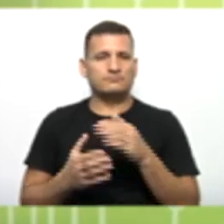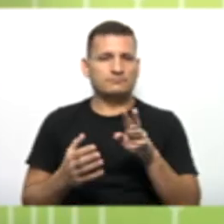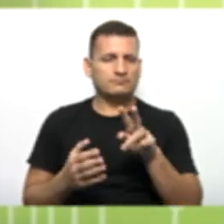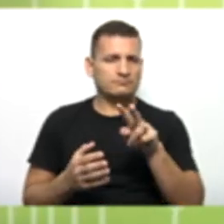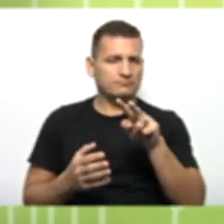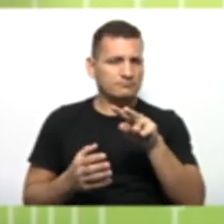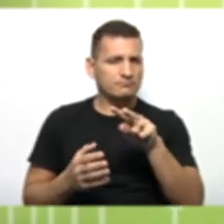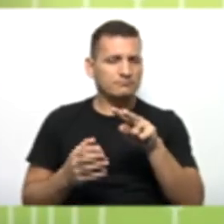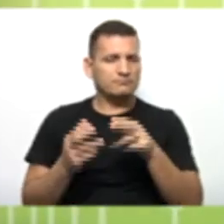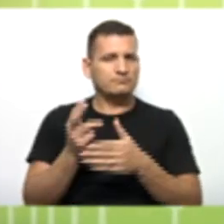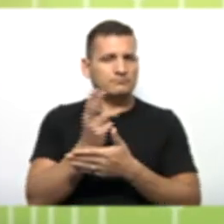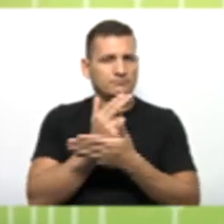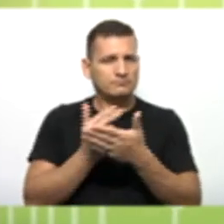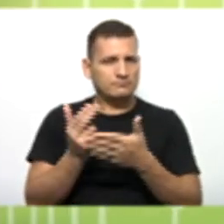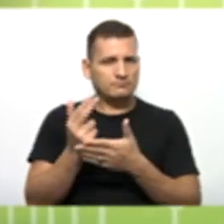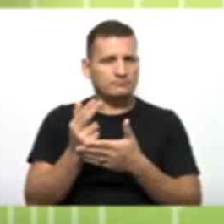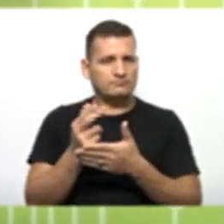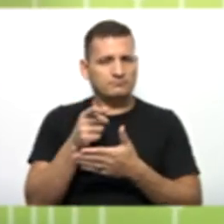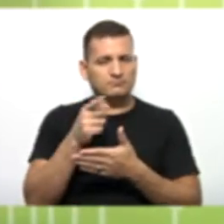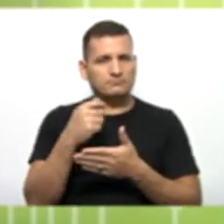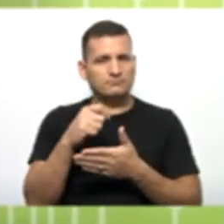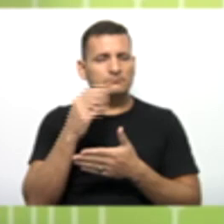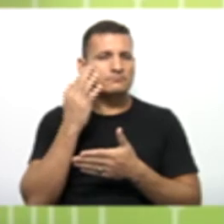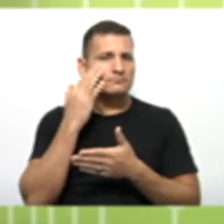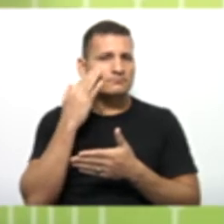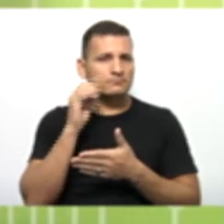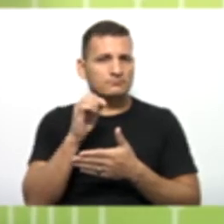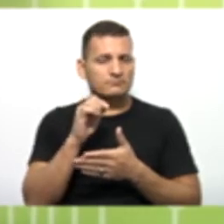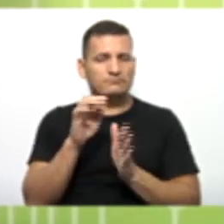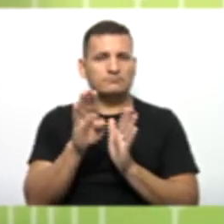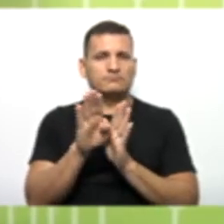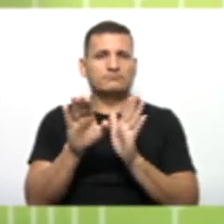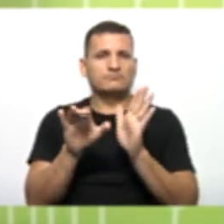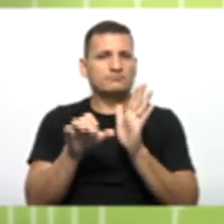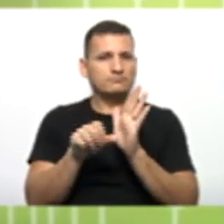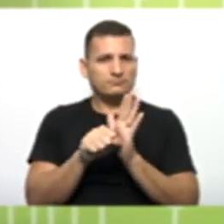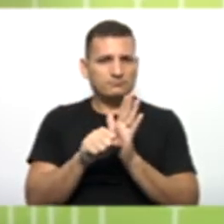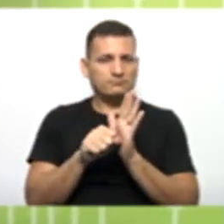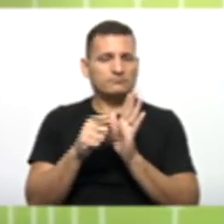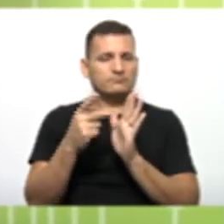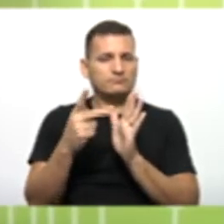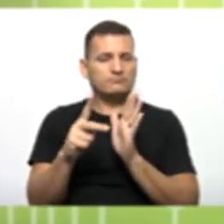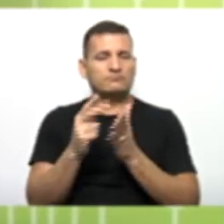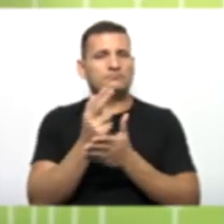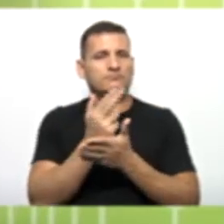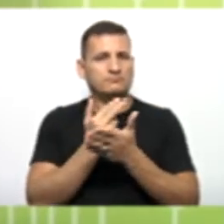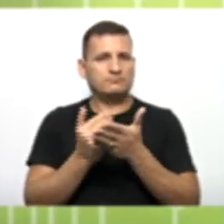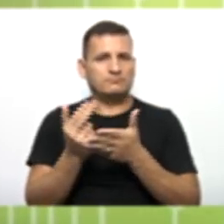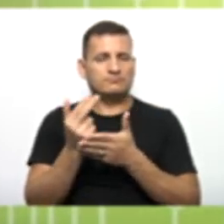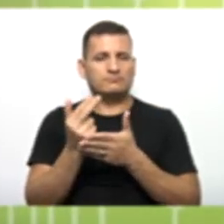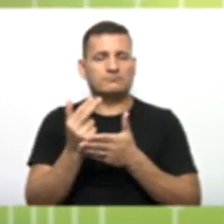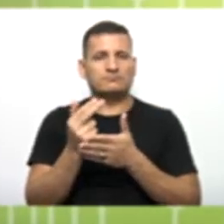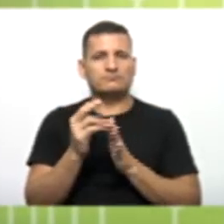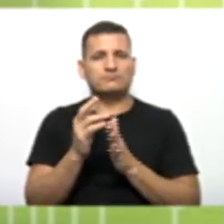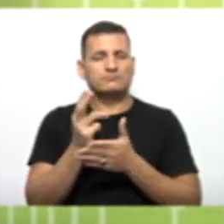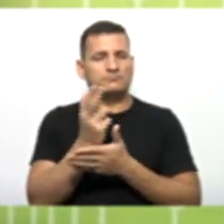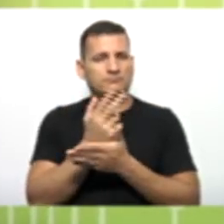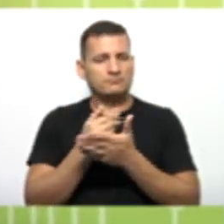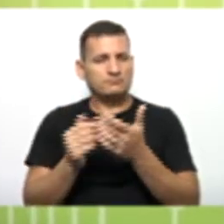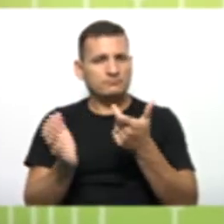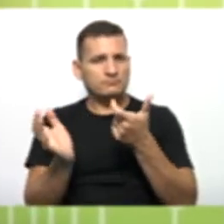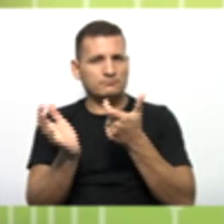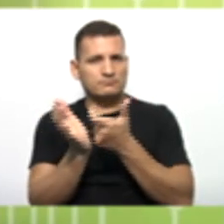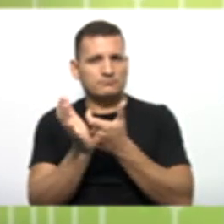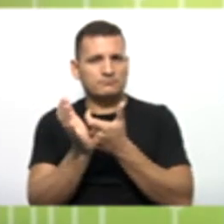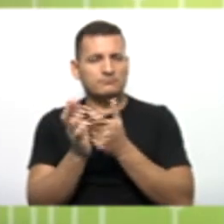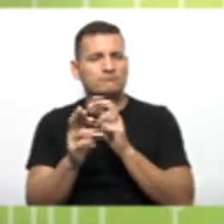diagrama, você tem que identificar o quê? A simbologia deles, logo de cara. O diagrama de classe, gente,